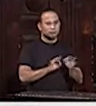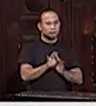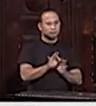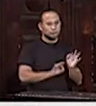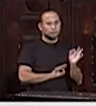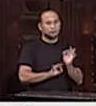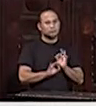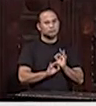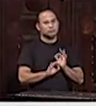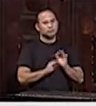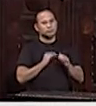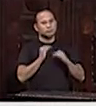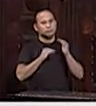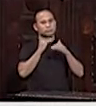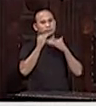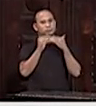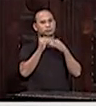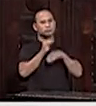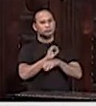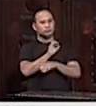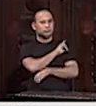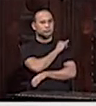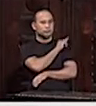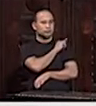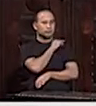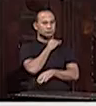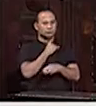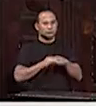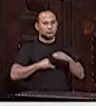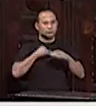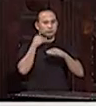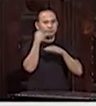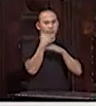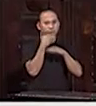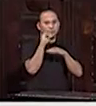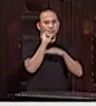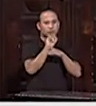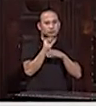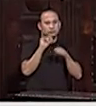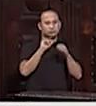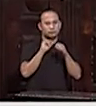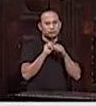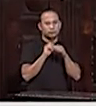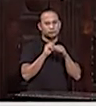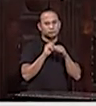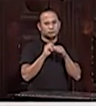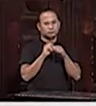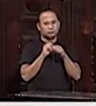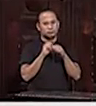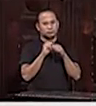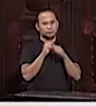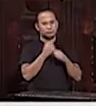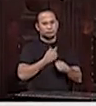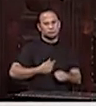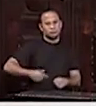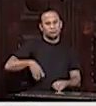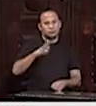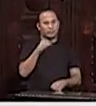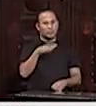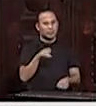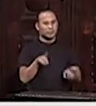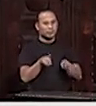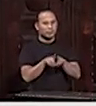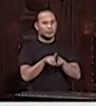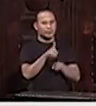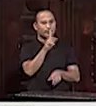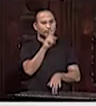de Janeiro para superar a destruição criada pelas gestões de Sérgio Cabral e Luiz Fernando Pezão. Mas,